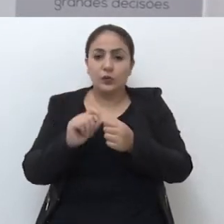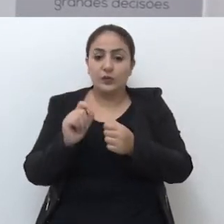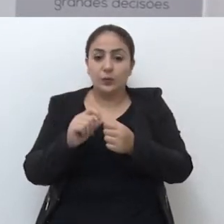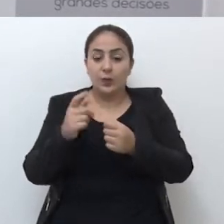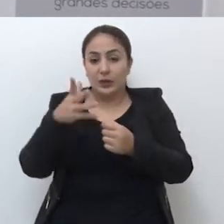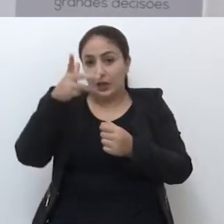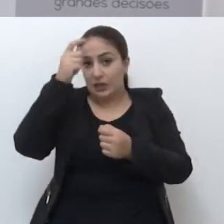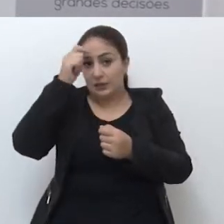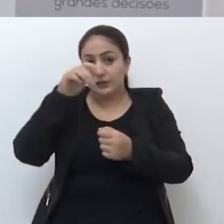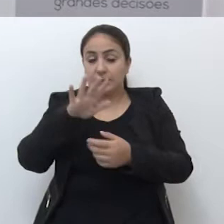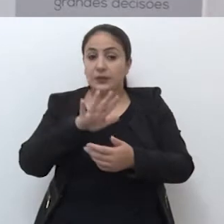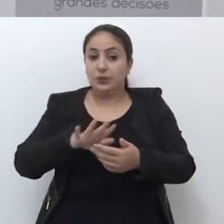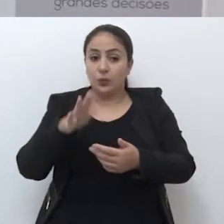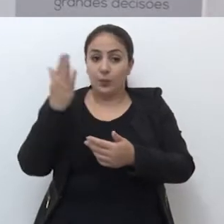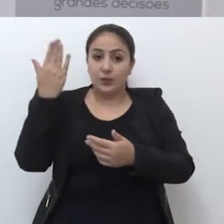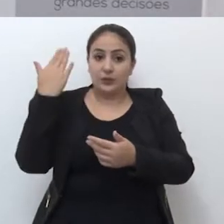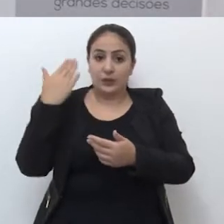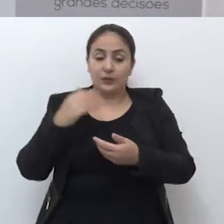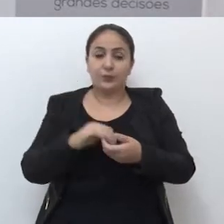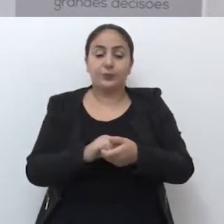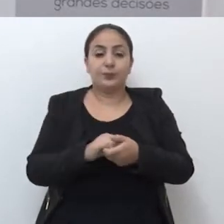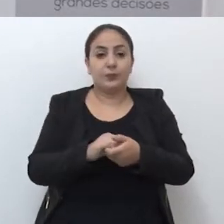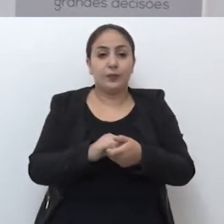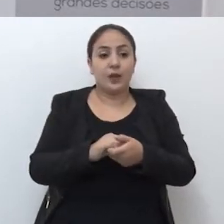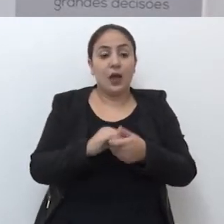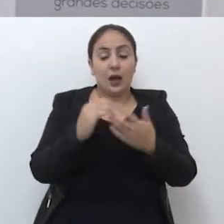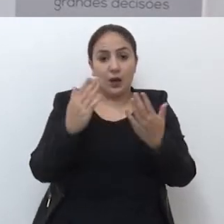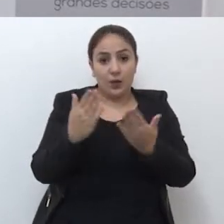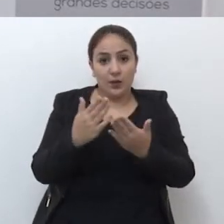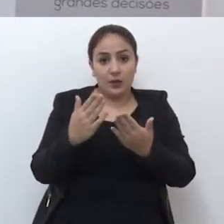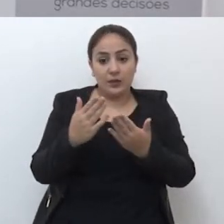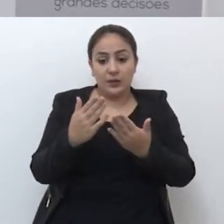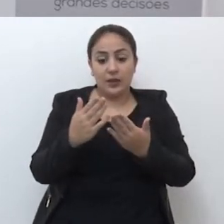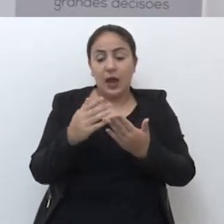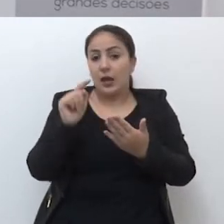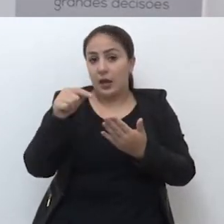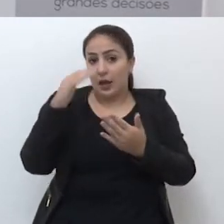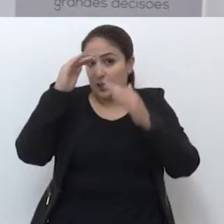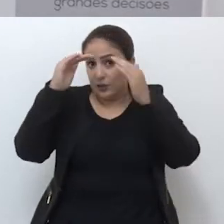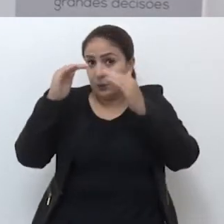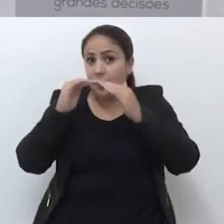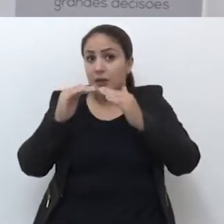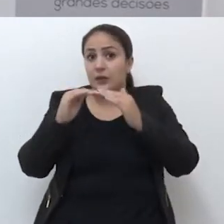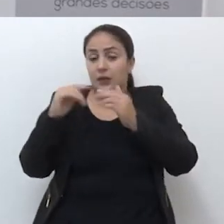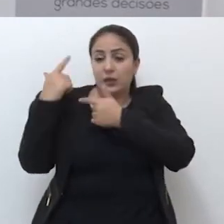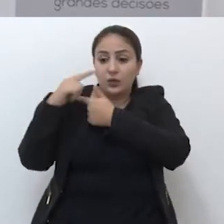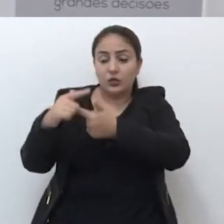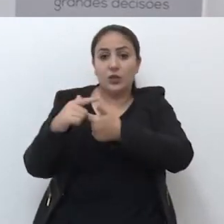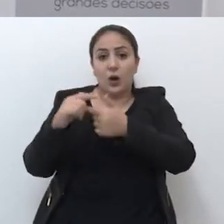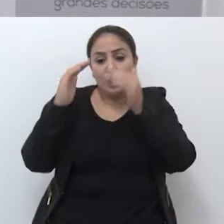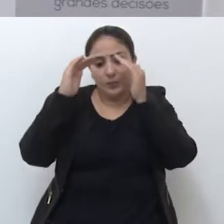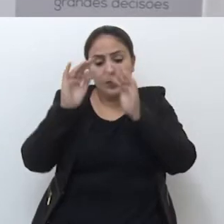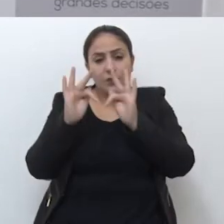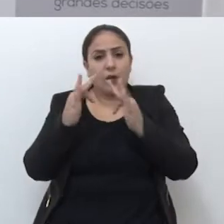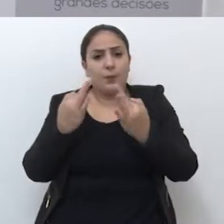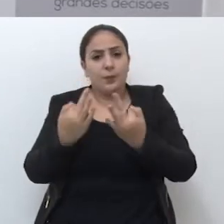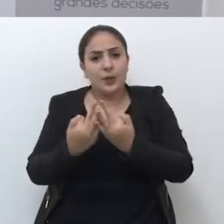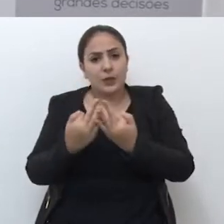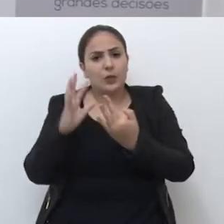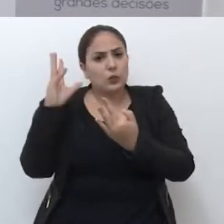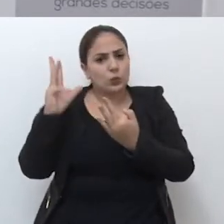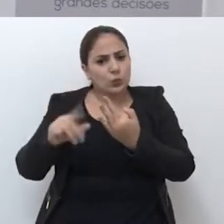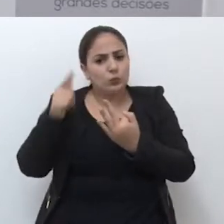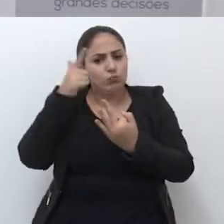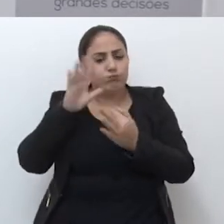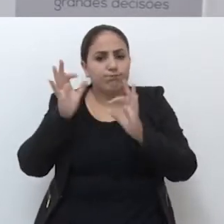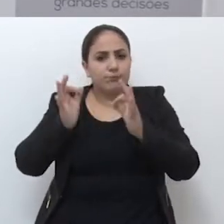fazendo tabula rasa do passado. O conservador não. Ele respeita a tradição, respeita, é claro, seus antepassados, suas famílias, respeita aquilo que deu